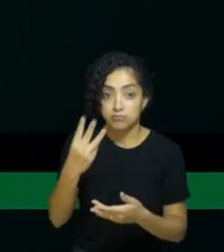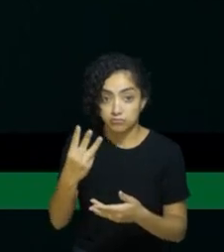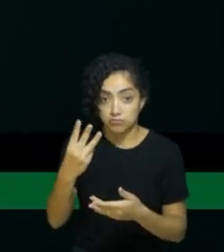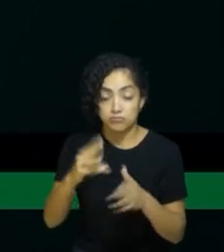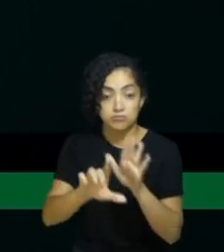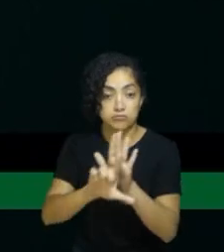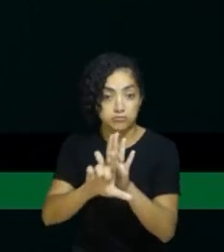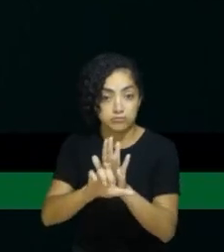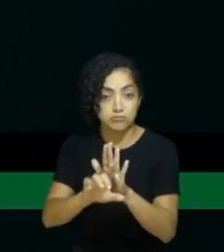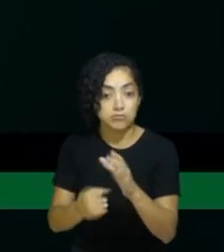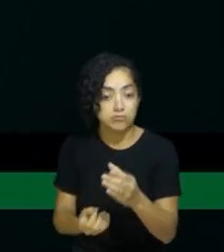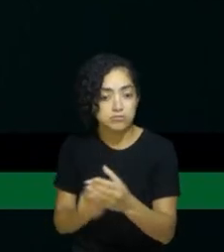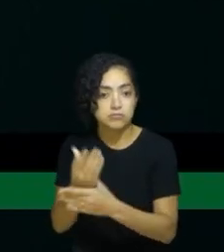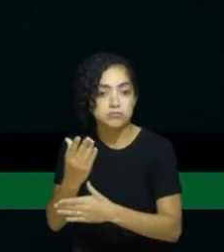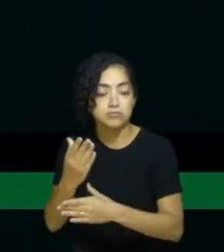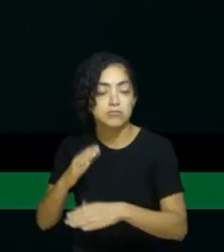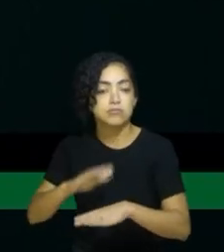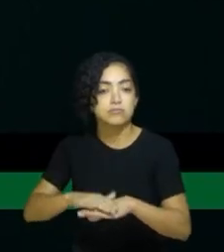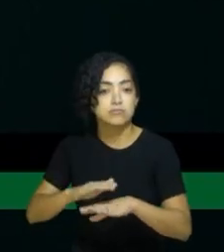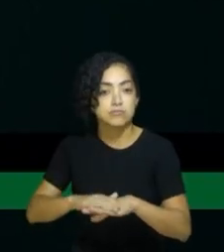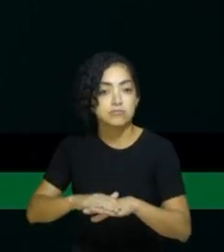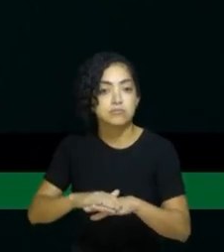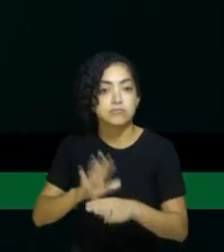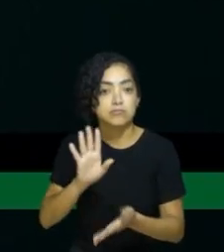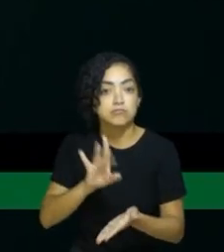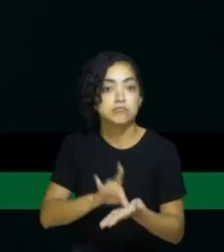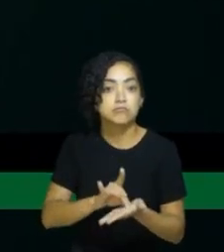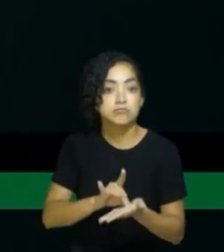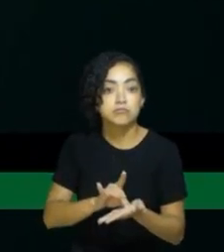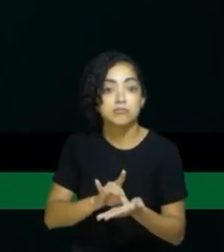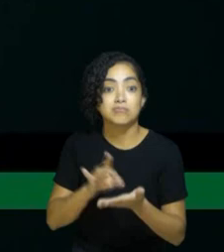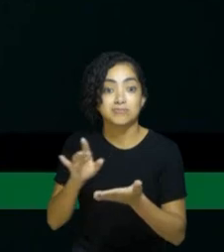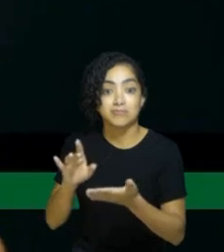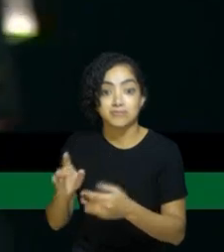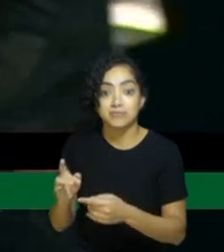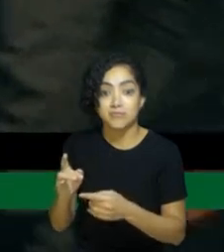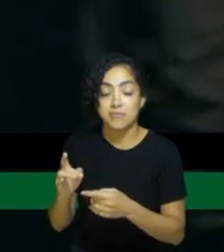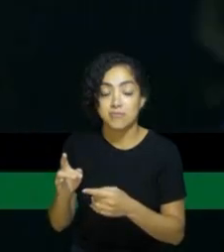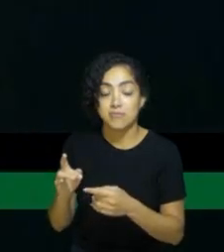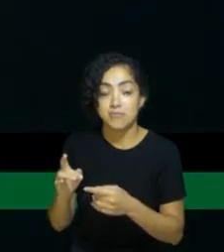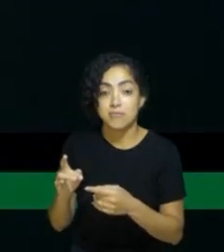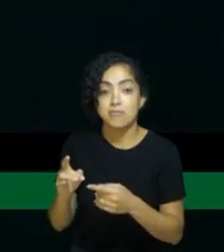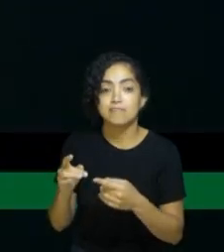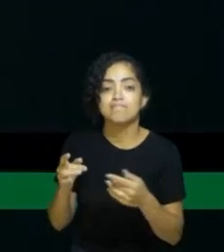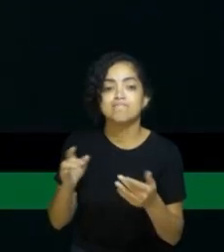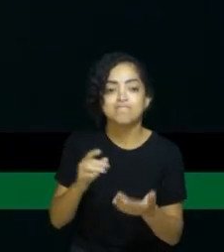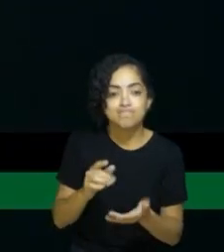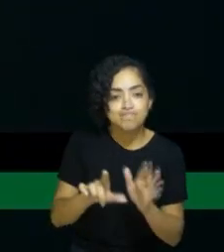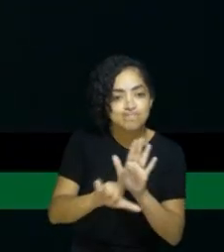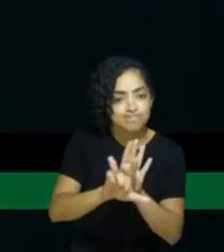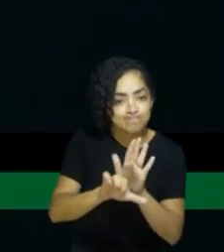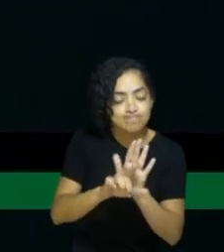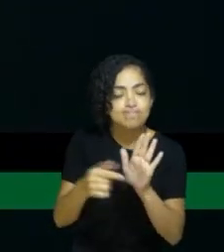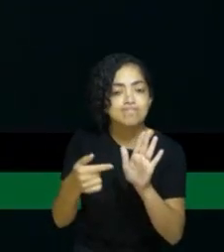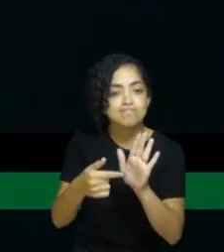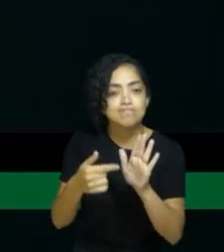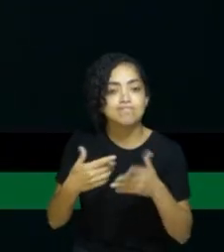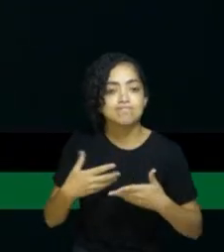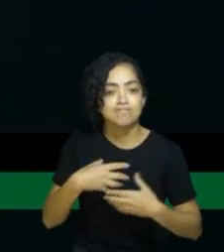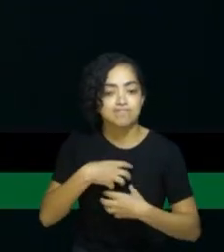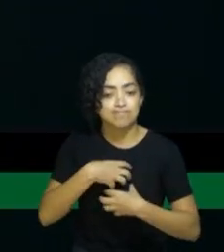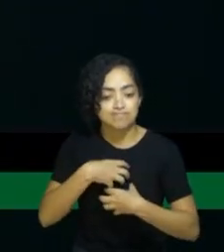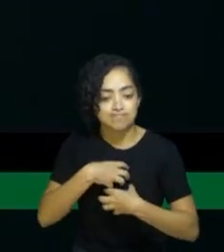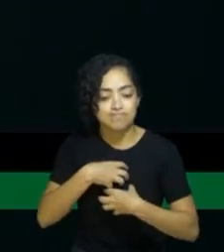autoria em vigor no Estado de Santa Catarina Mas esta é uma das leis que realmente me dá uma sensação de